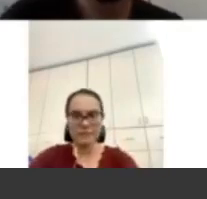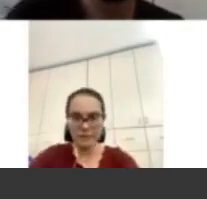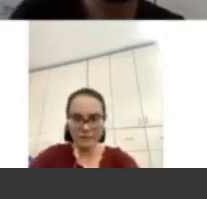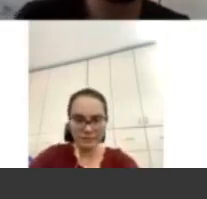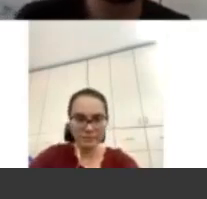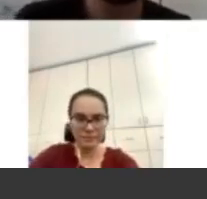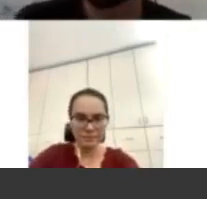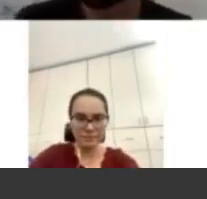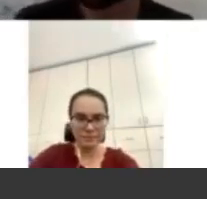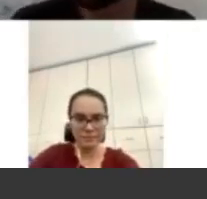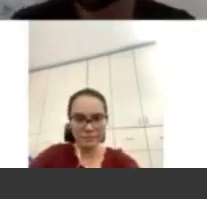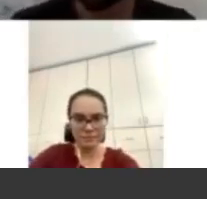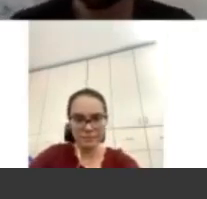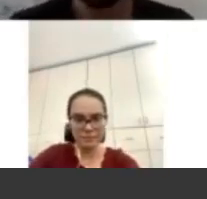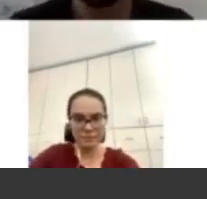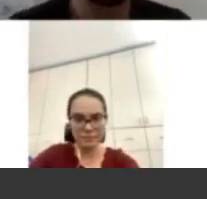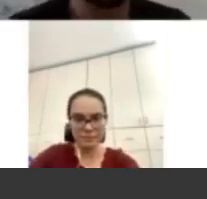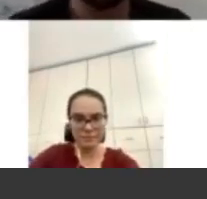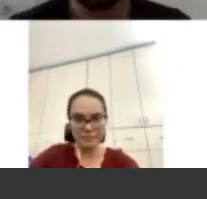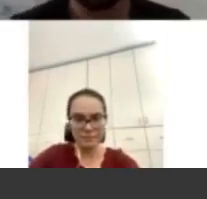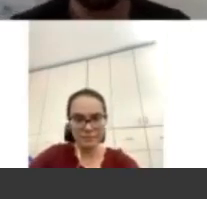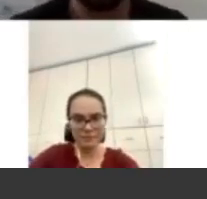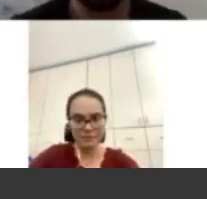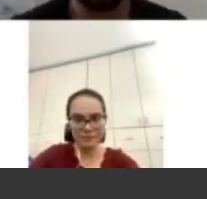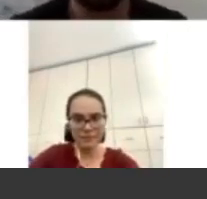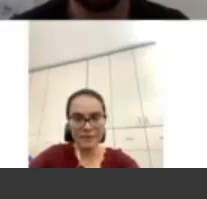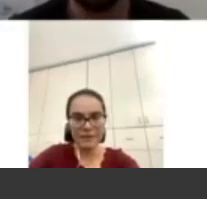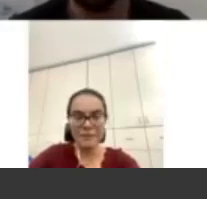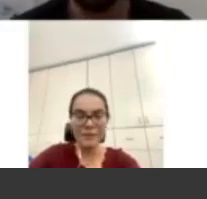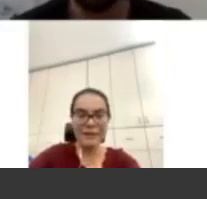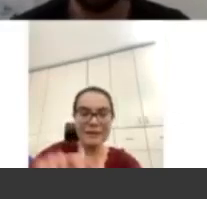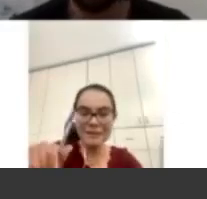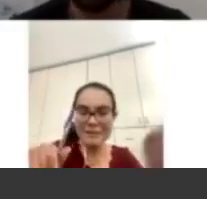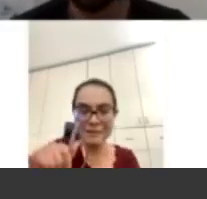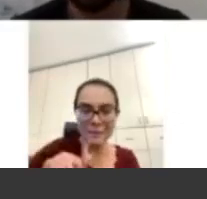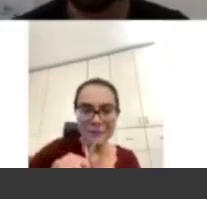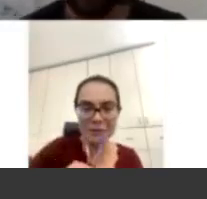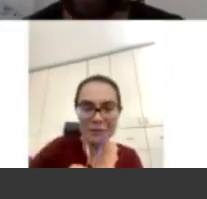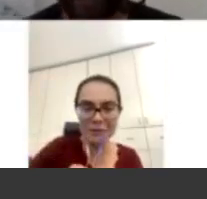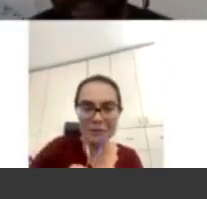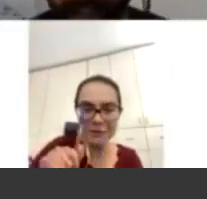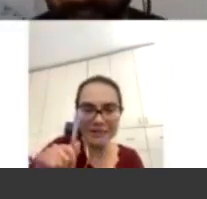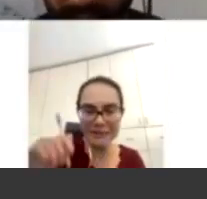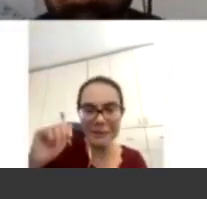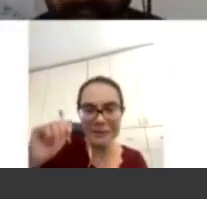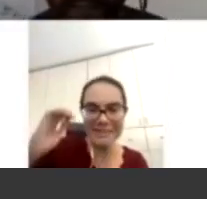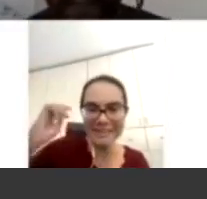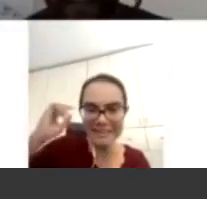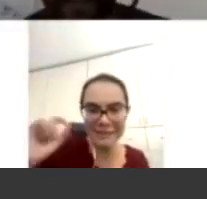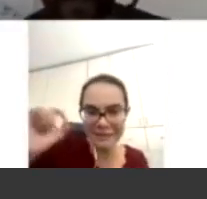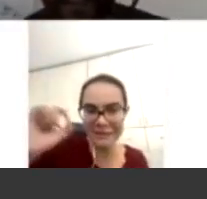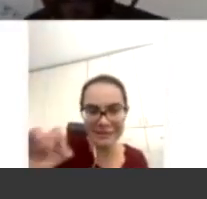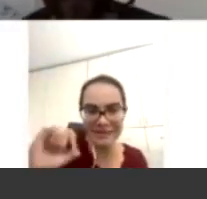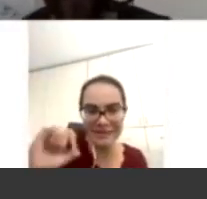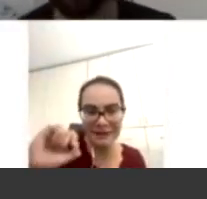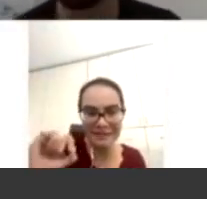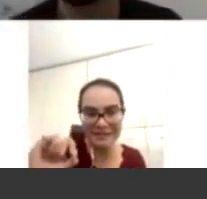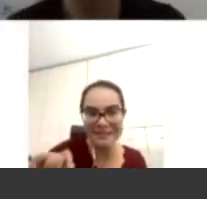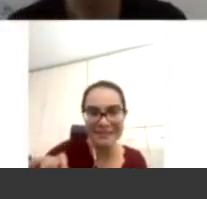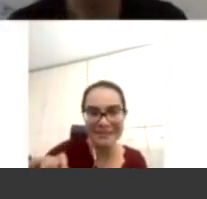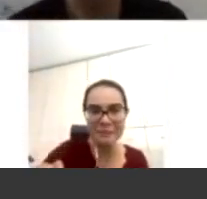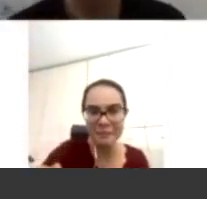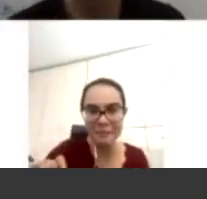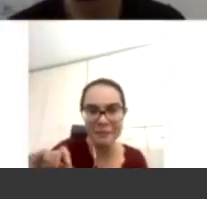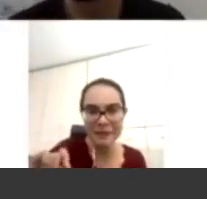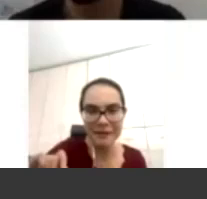tá bom? Isso. Desculpa, Bernardo, pode ficar bom. Tranquilo, Mick, obrigado. Bernardo, você me permite só uma coisinha antes de você começar nessa